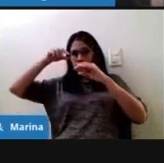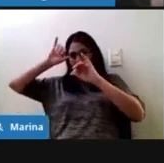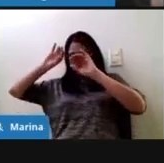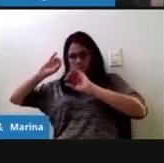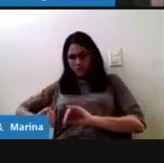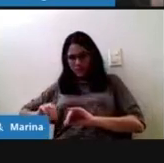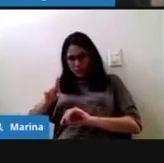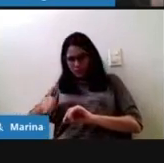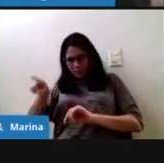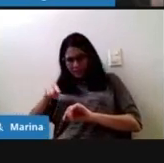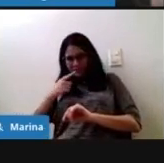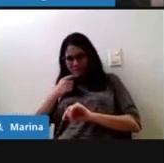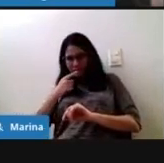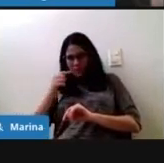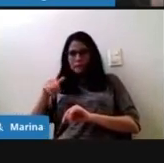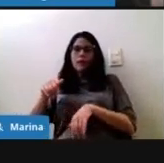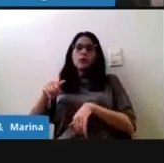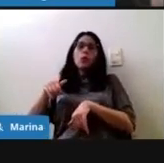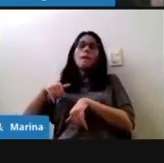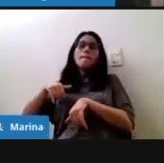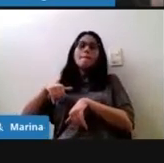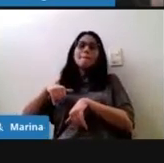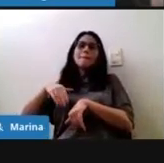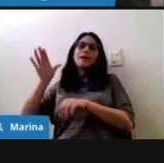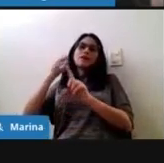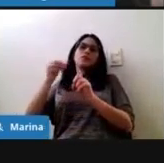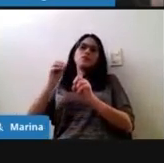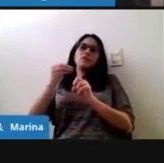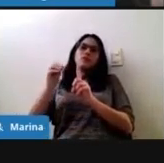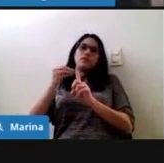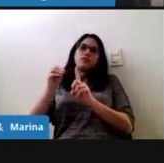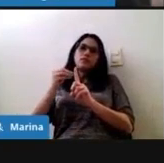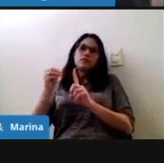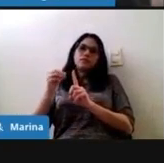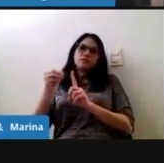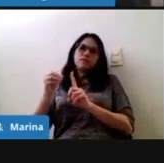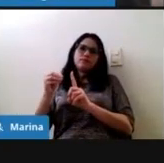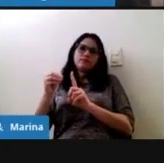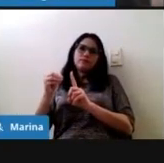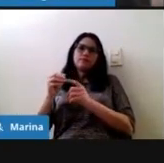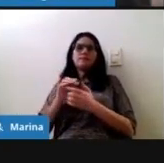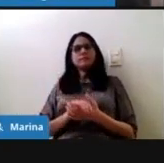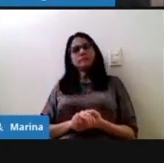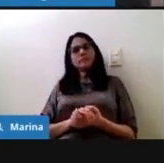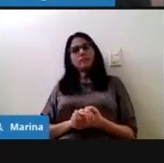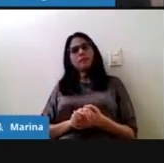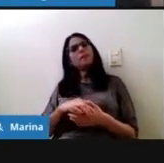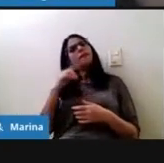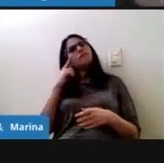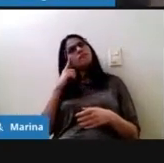Mata com maior vulnerabilidade para esses indicadores. Aí pode a gente se perguntar, né, esse foi